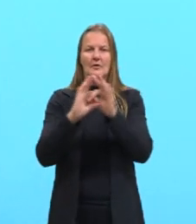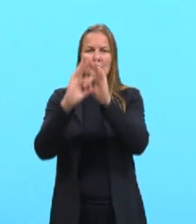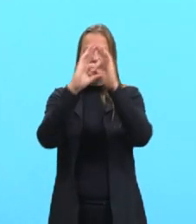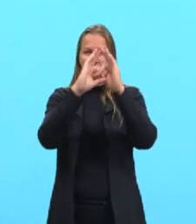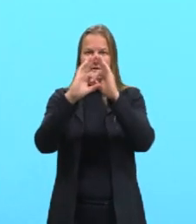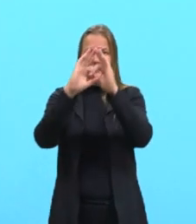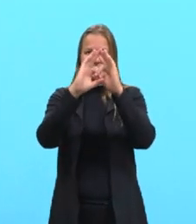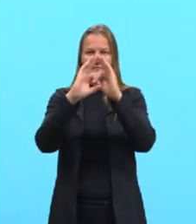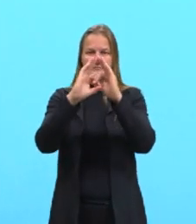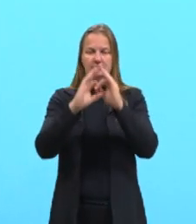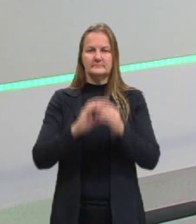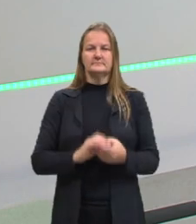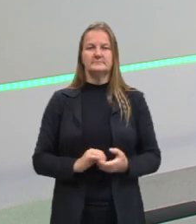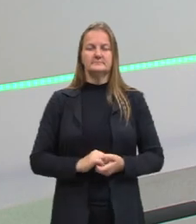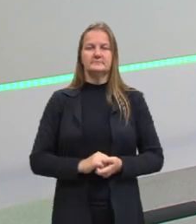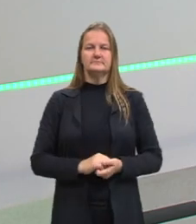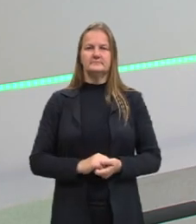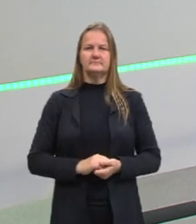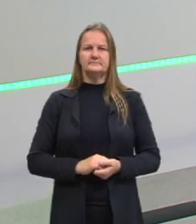certo?